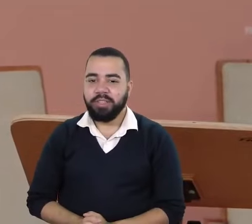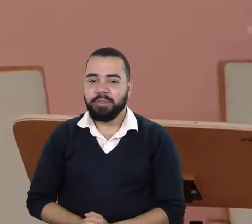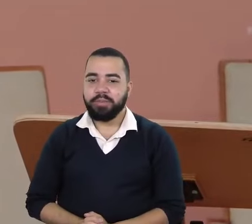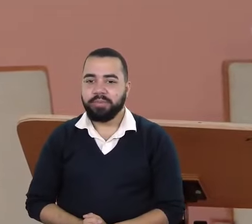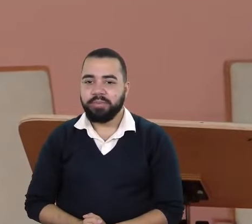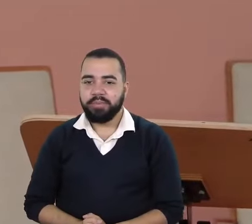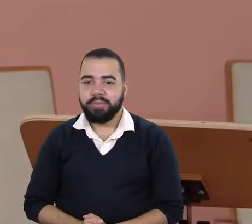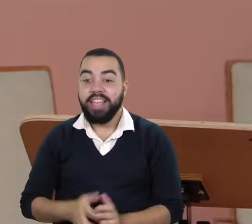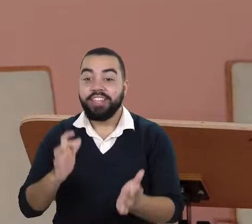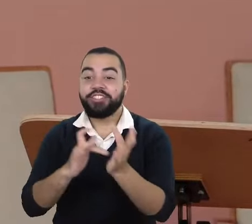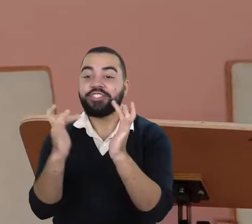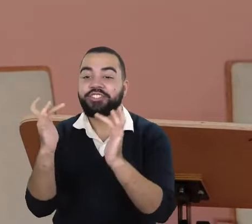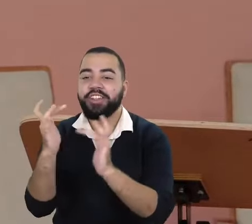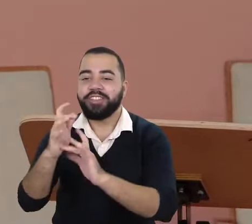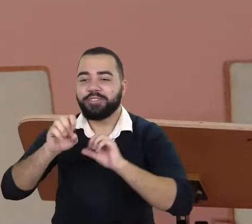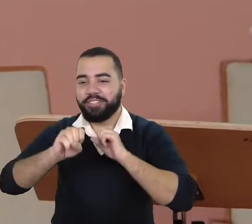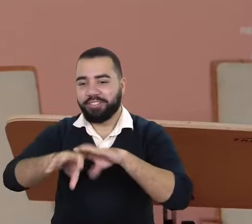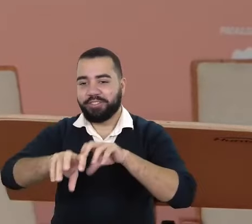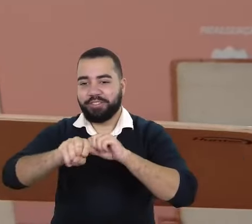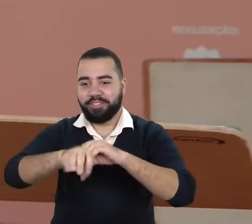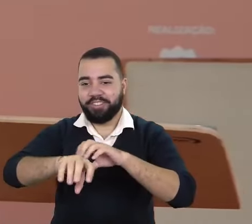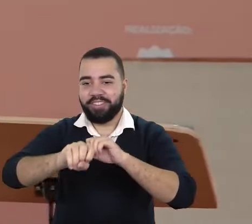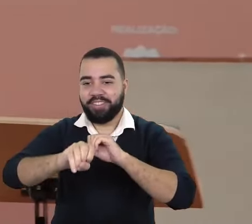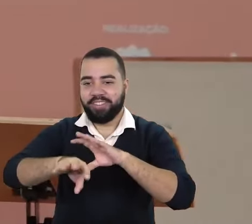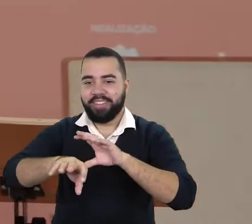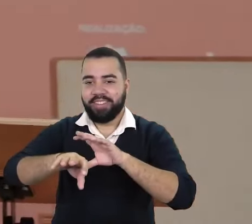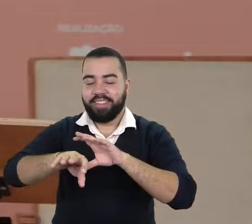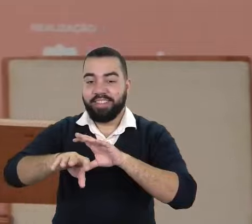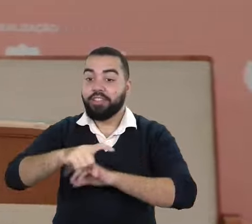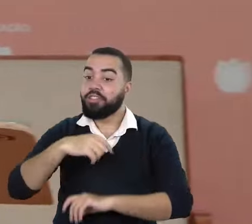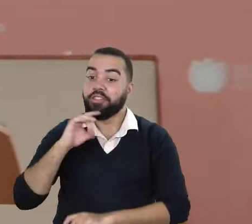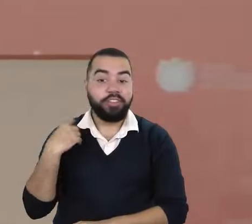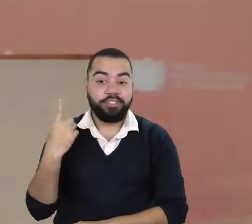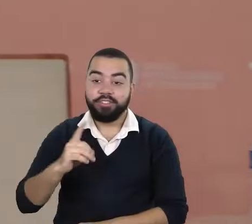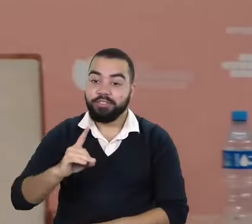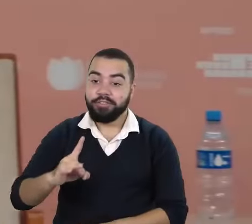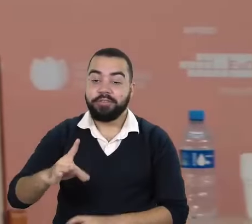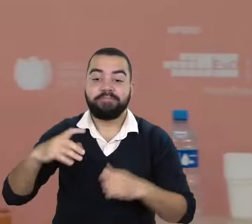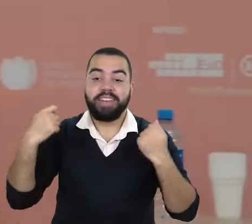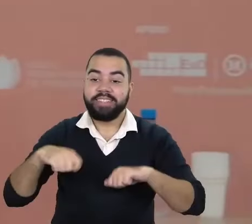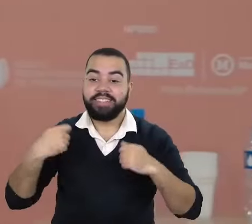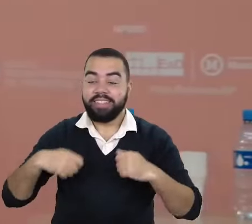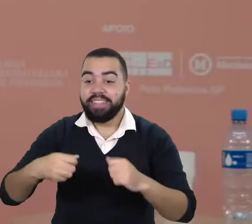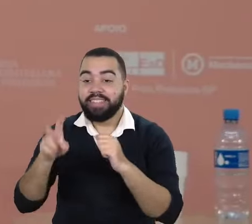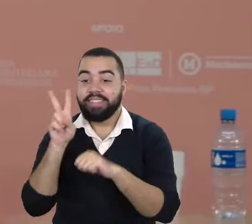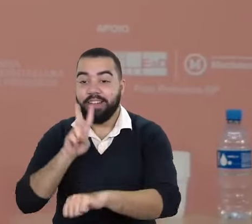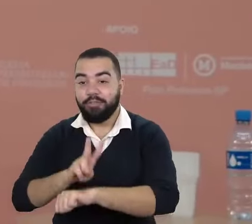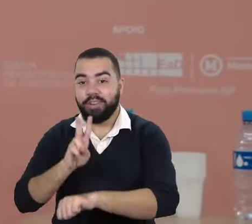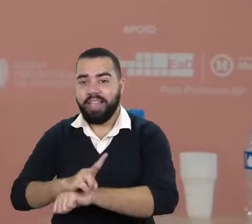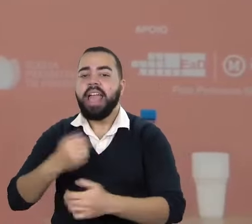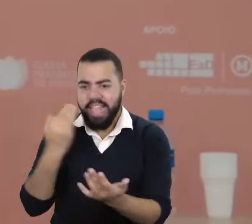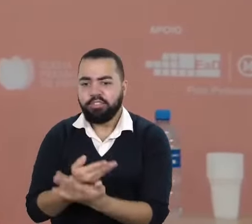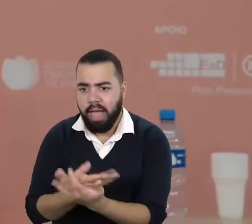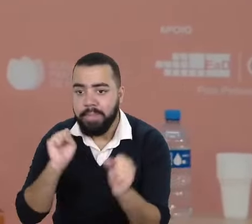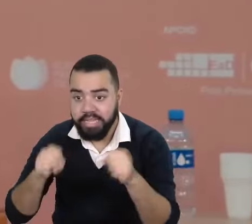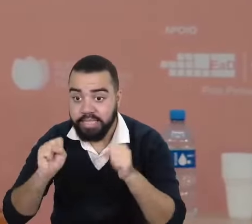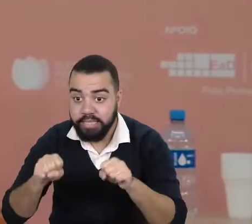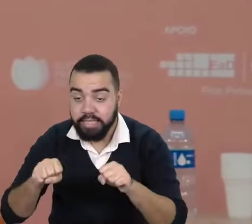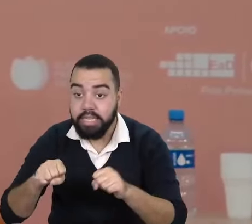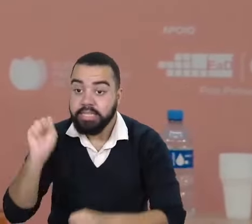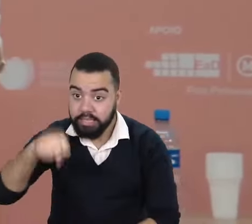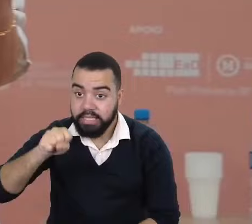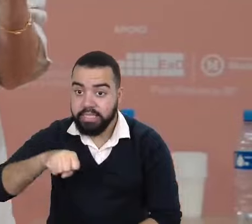ela? Foi Jesus. A gente não precisa saber muito. A gente só precisa acolher, a gente só precisa amar. A gente tem que estudar? Tem.